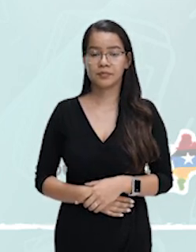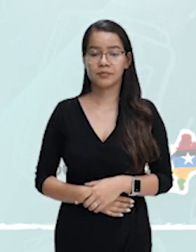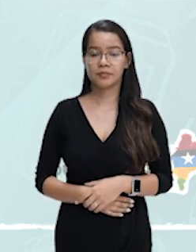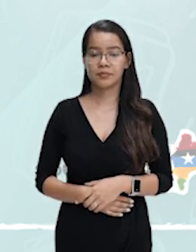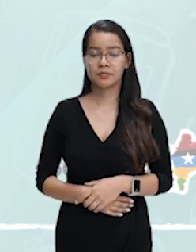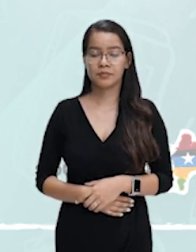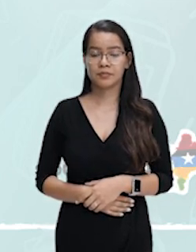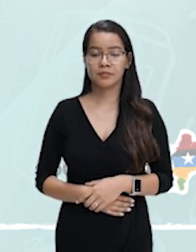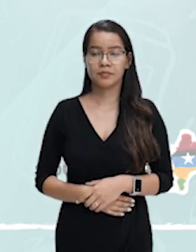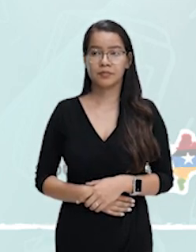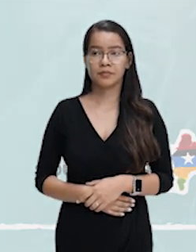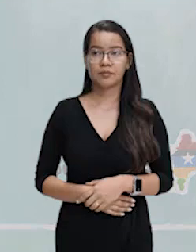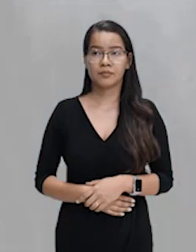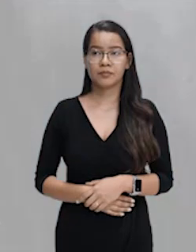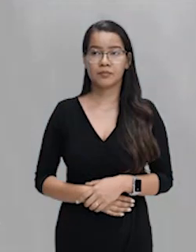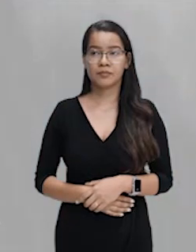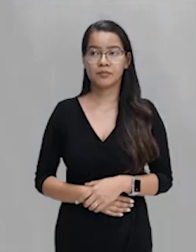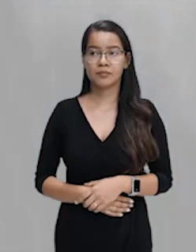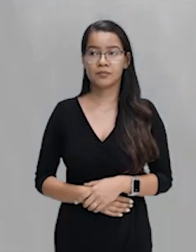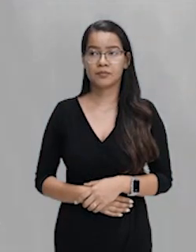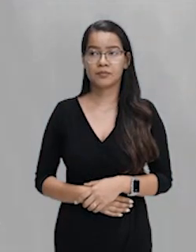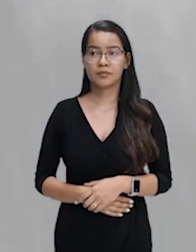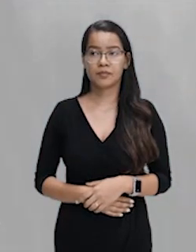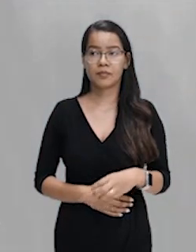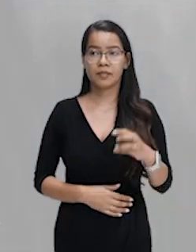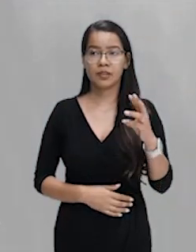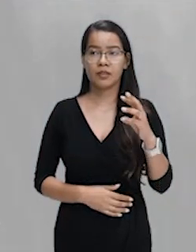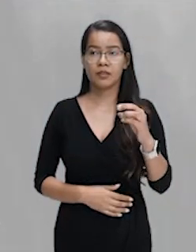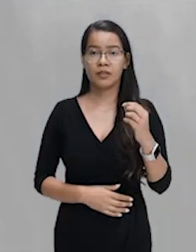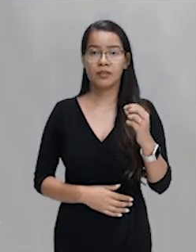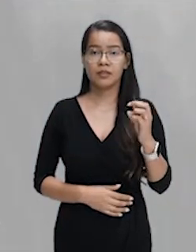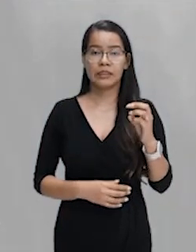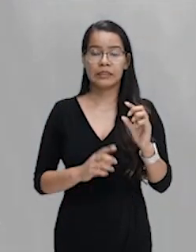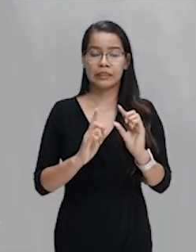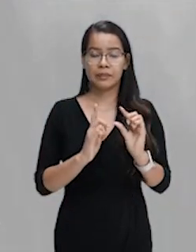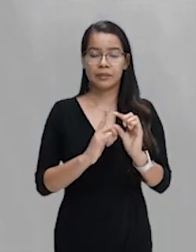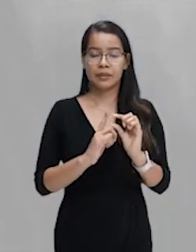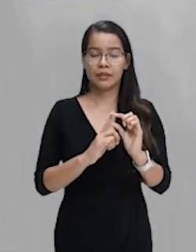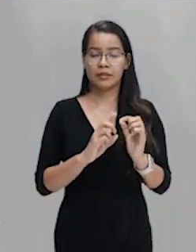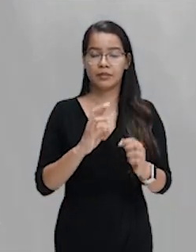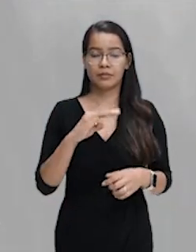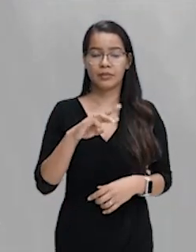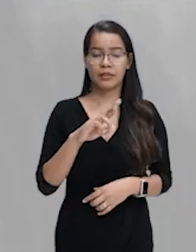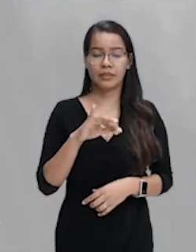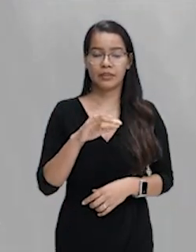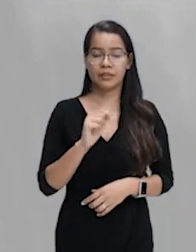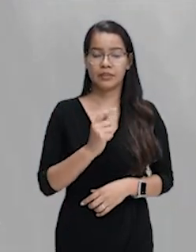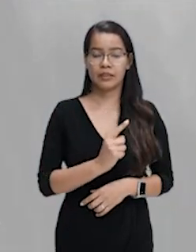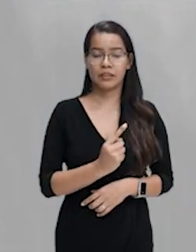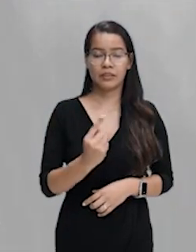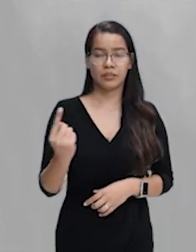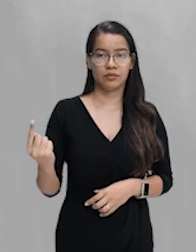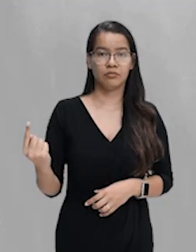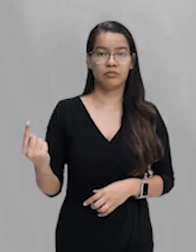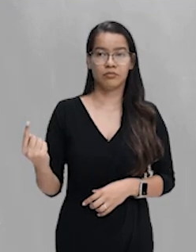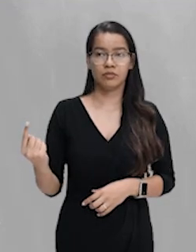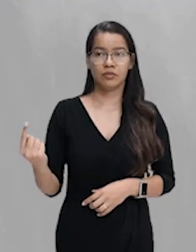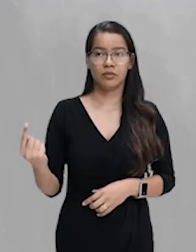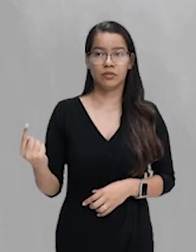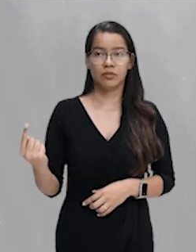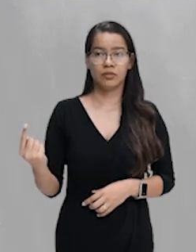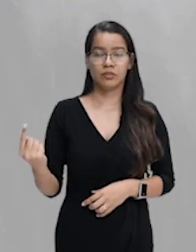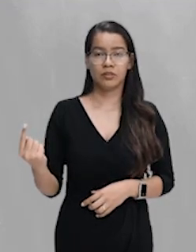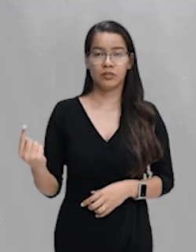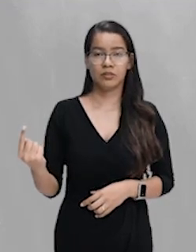já tinha saído. Então, Maria salió, eu destaquei aqui numa linha do tempo, tá? Maria salió, que